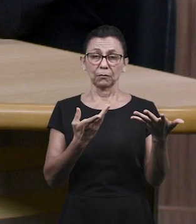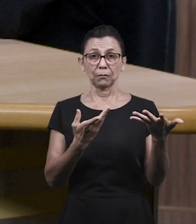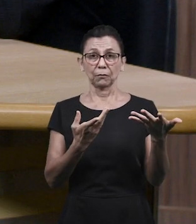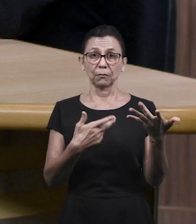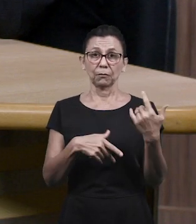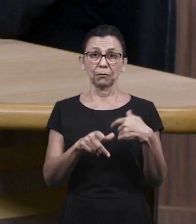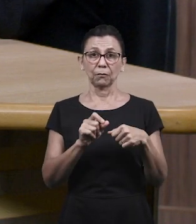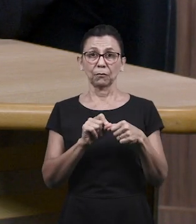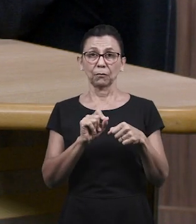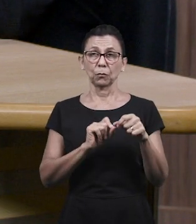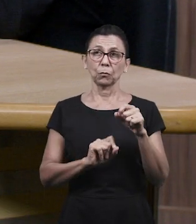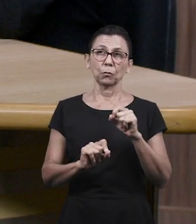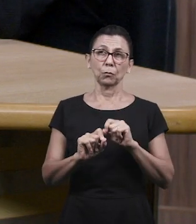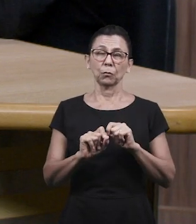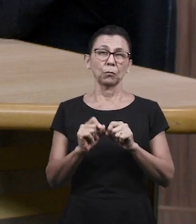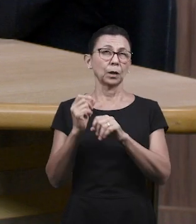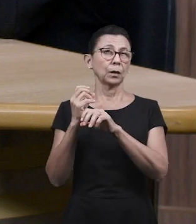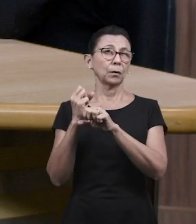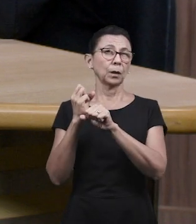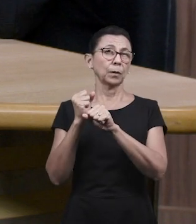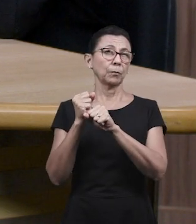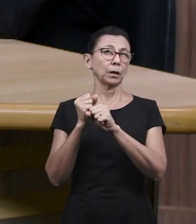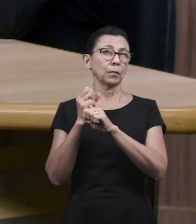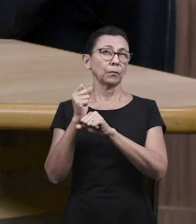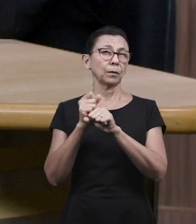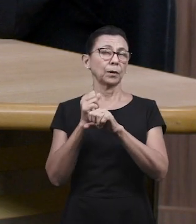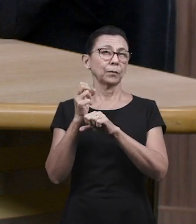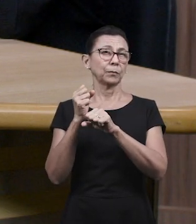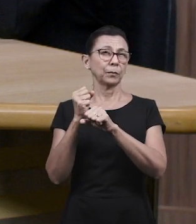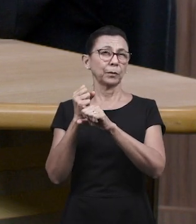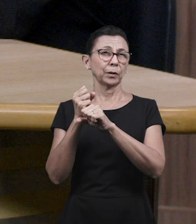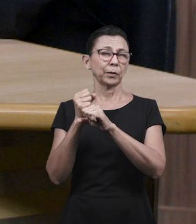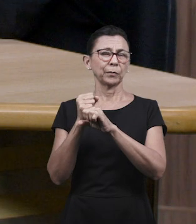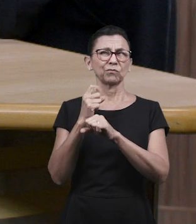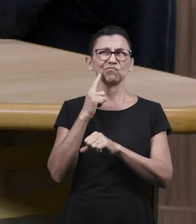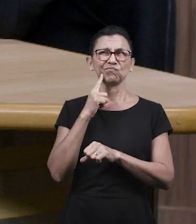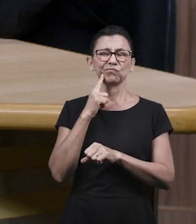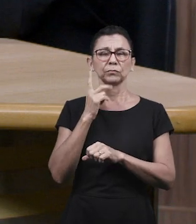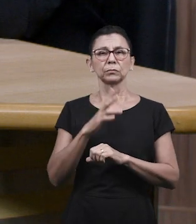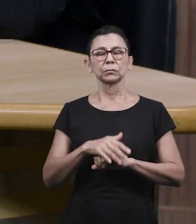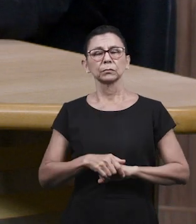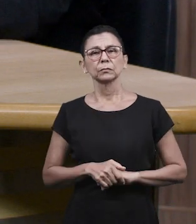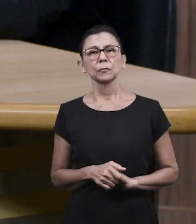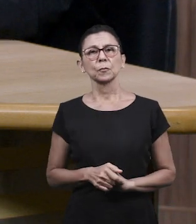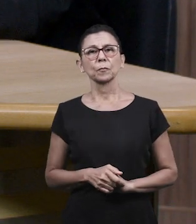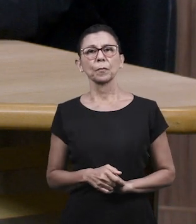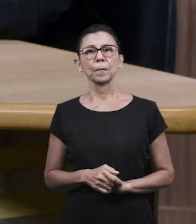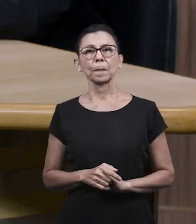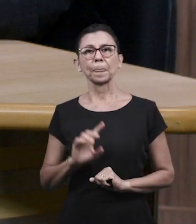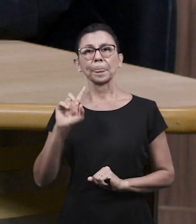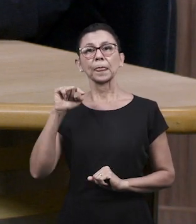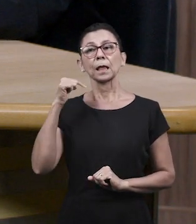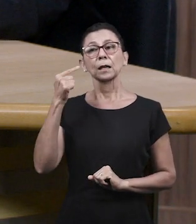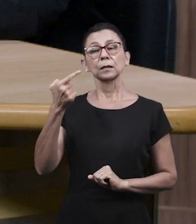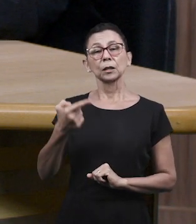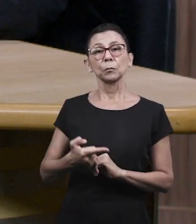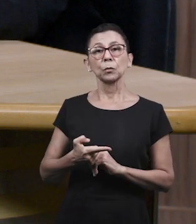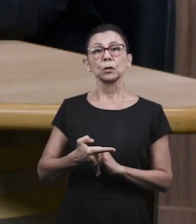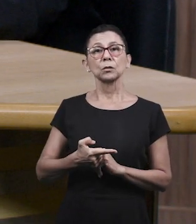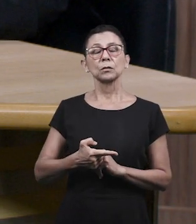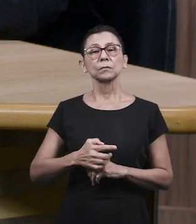fazia vamos dizer, o cálculo aqui e procurava uma escolha, mas eram perguntas simples. E depois você tinha uma